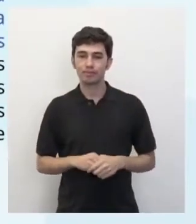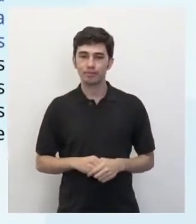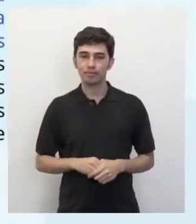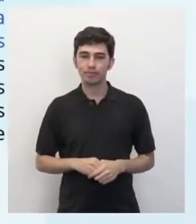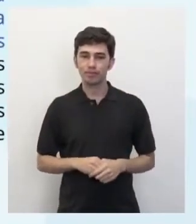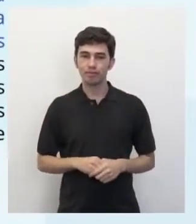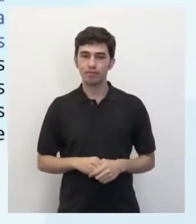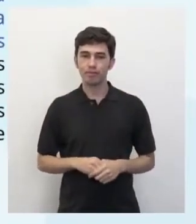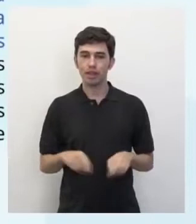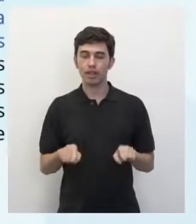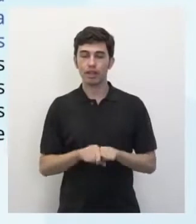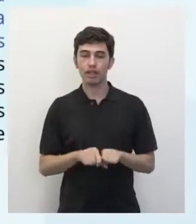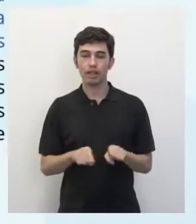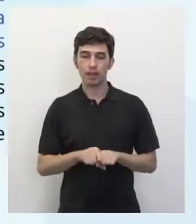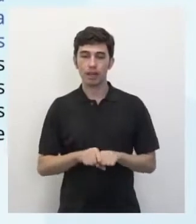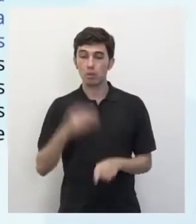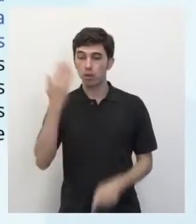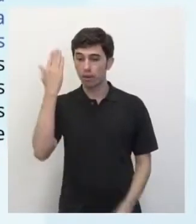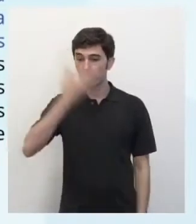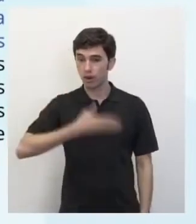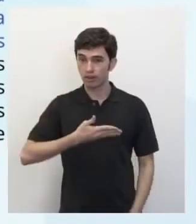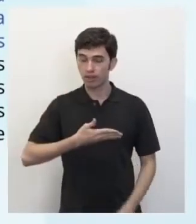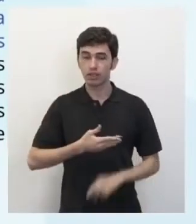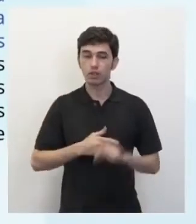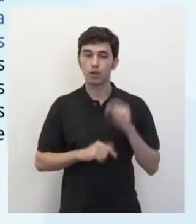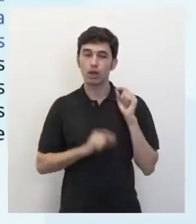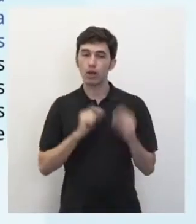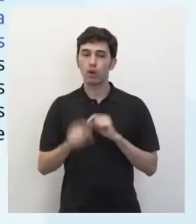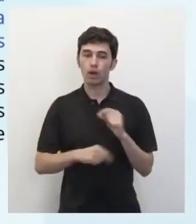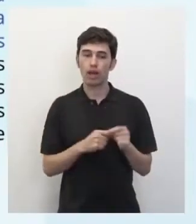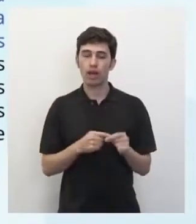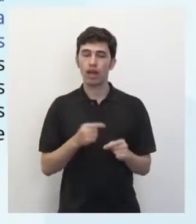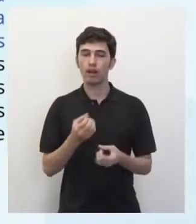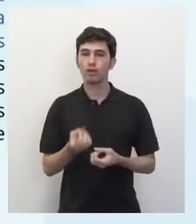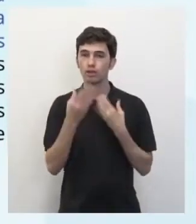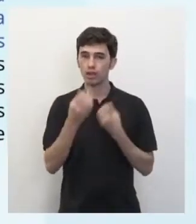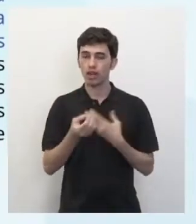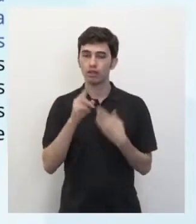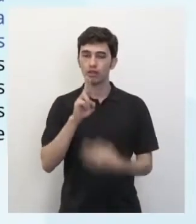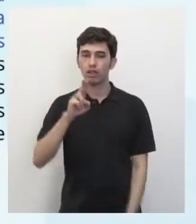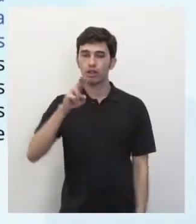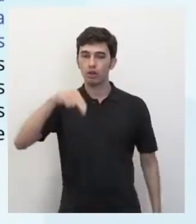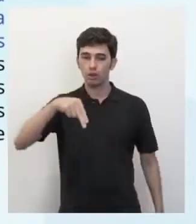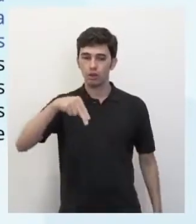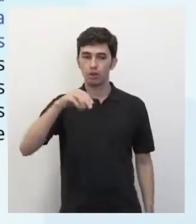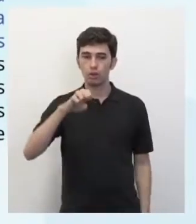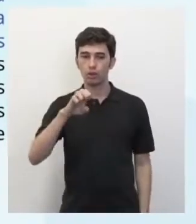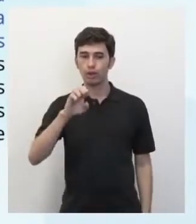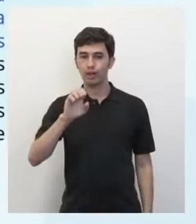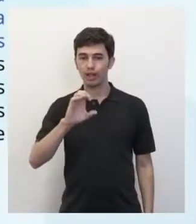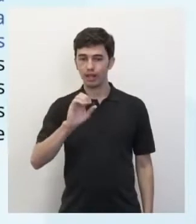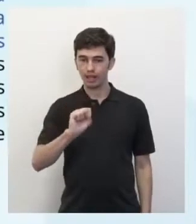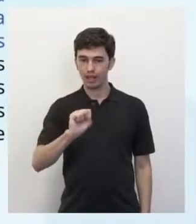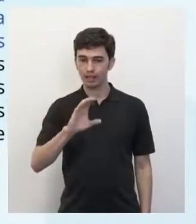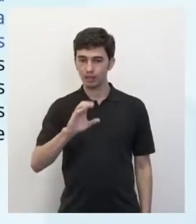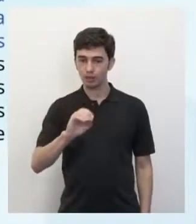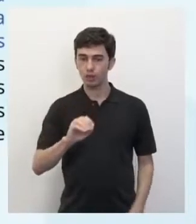imaterial. Prova disso são os dados da Unesco afirmarem que cerca